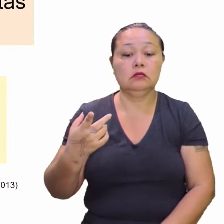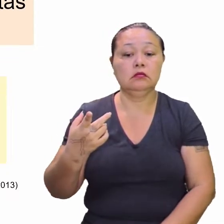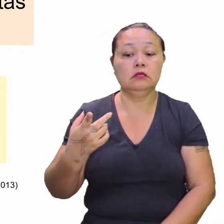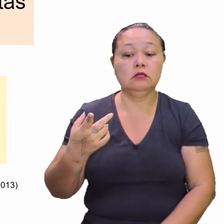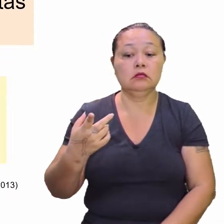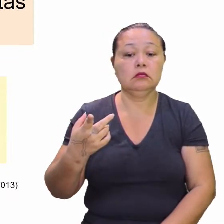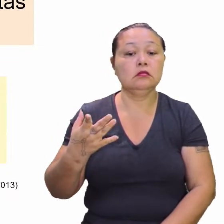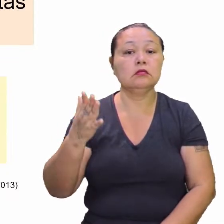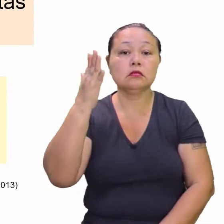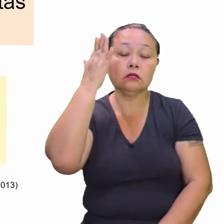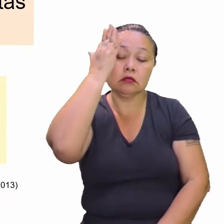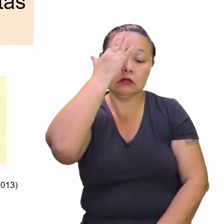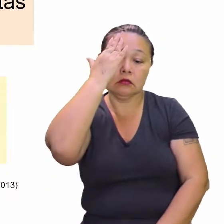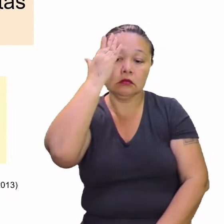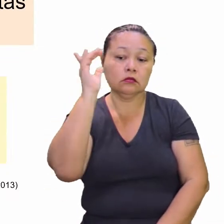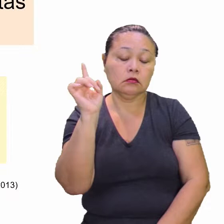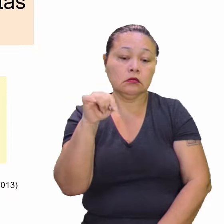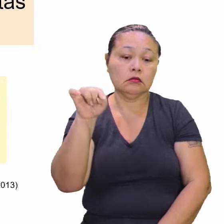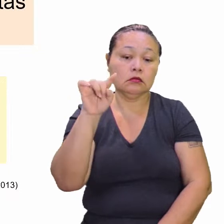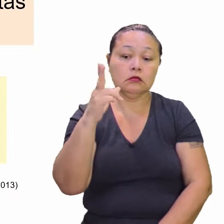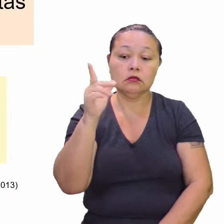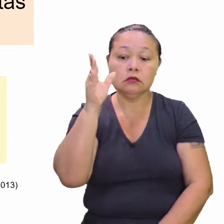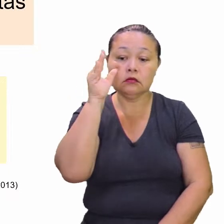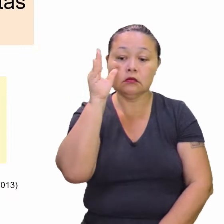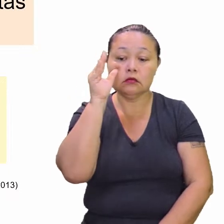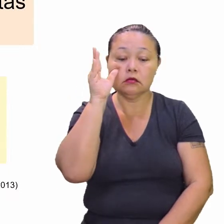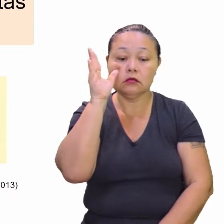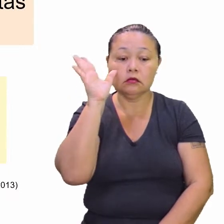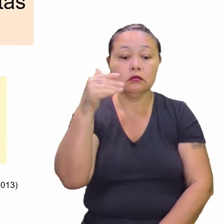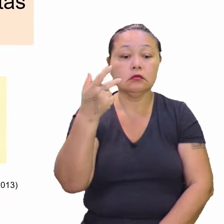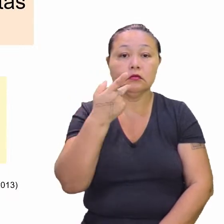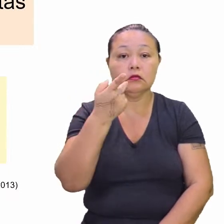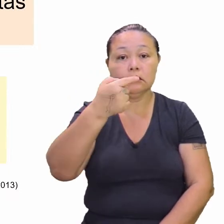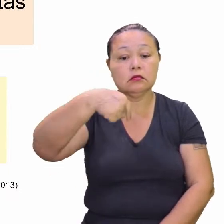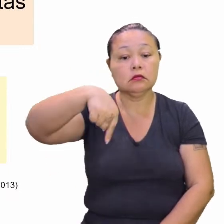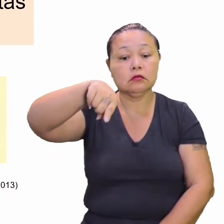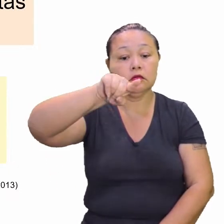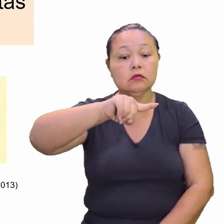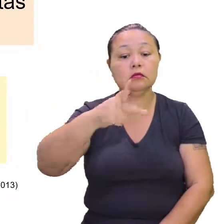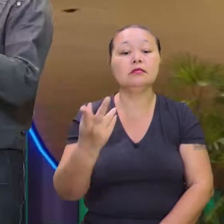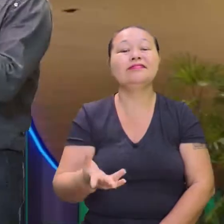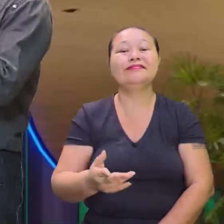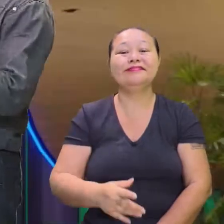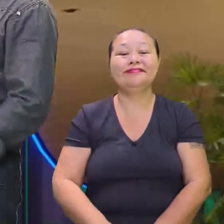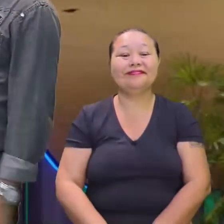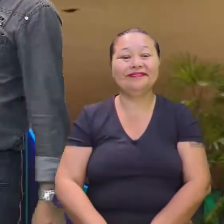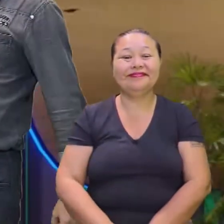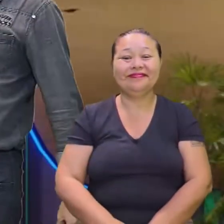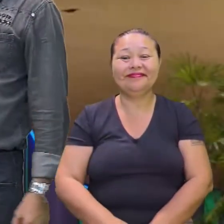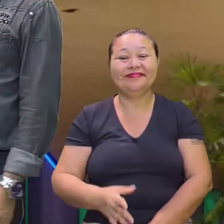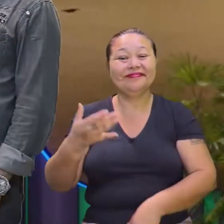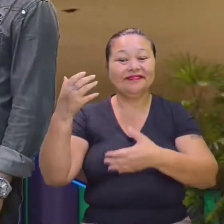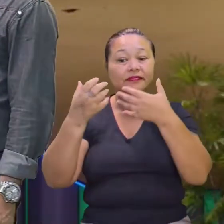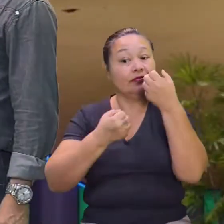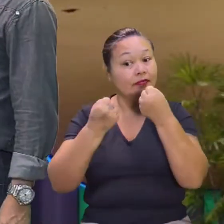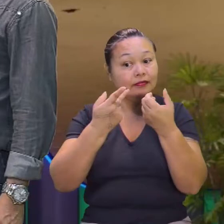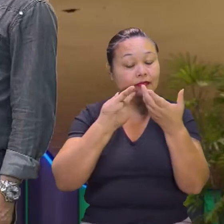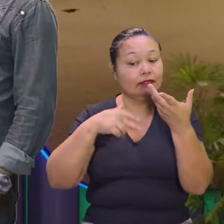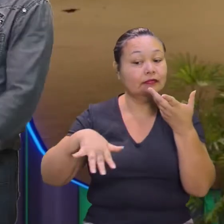Rogério, tu sabia, tem uma curiosidade para te falar. Fale aí. Falando de leite, né?